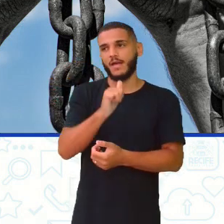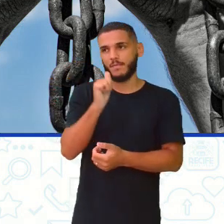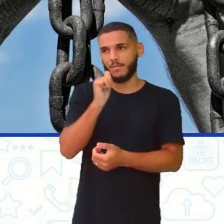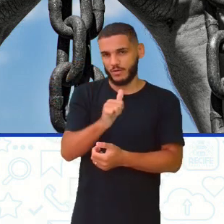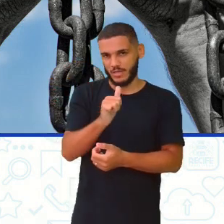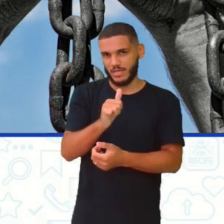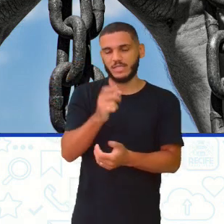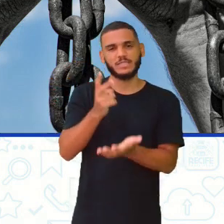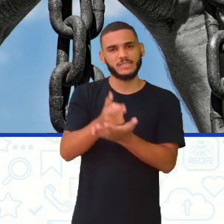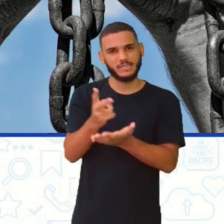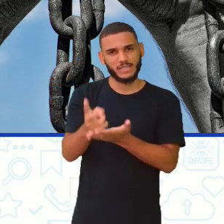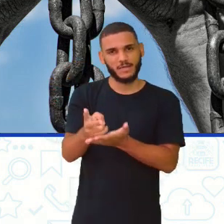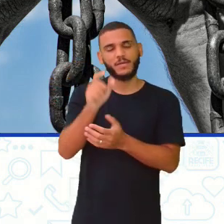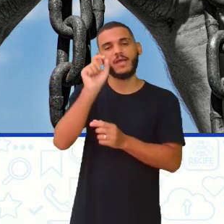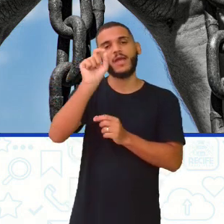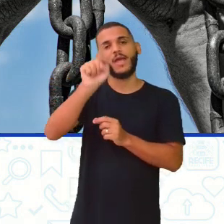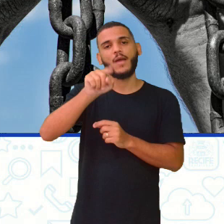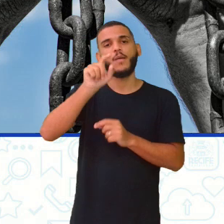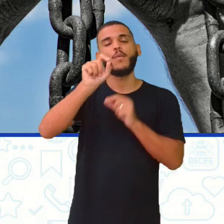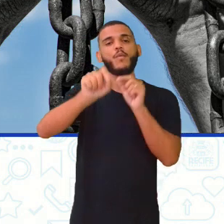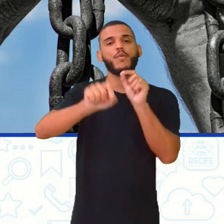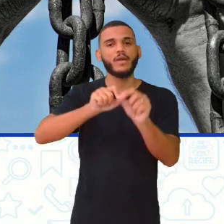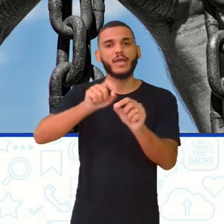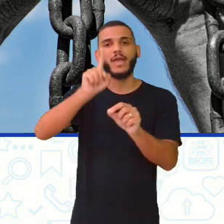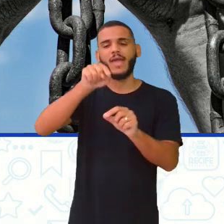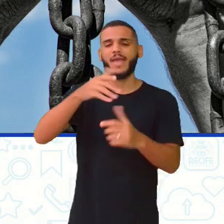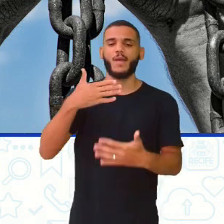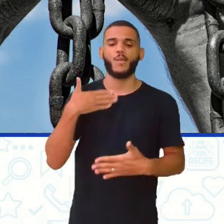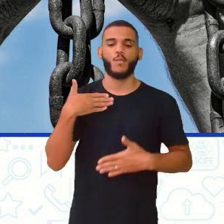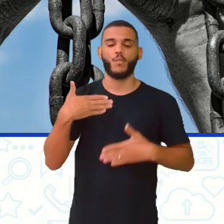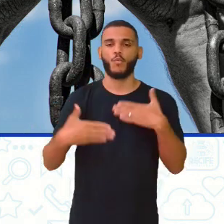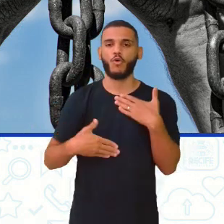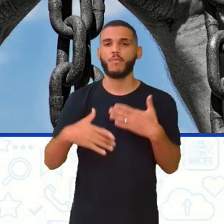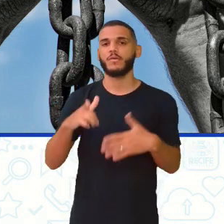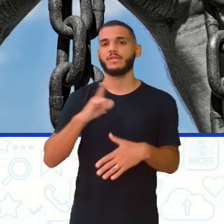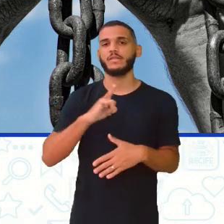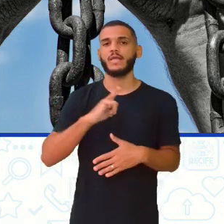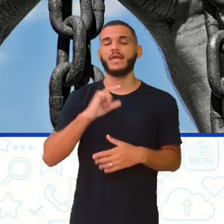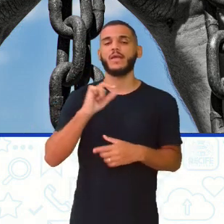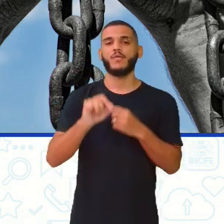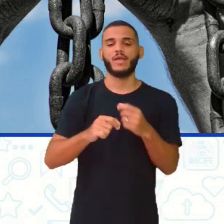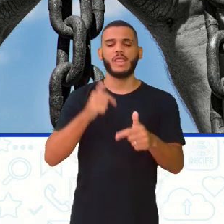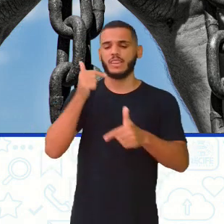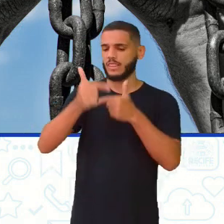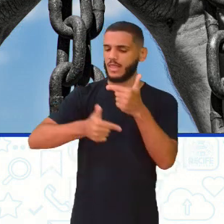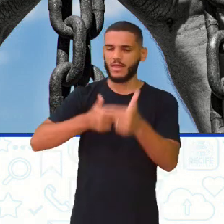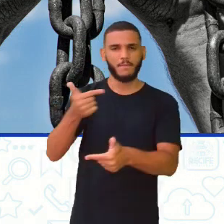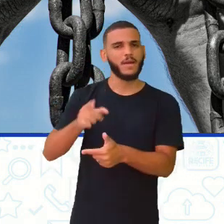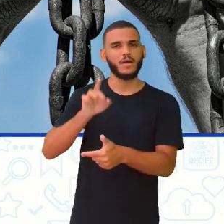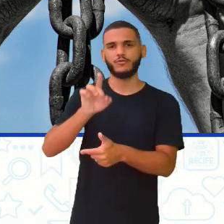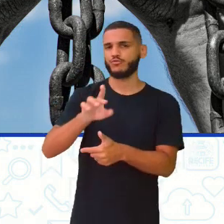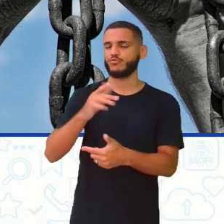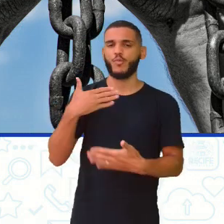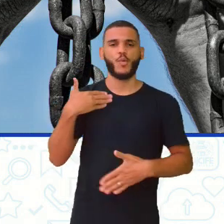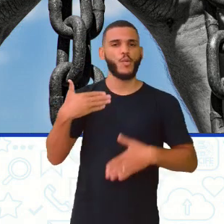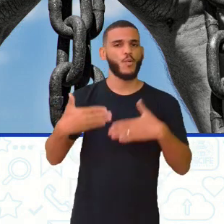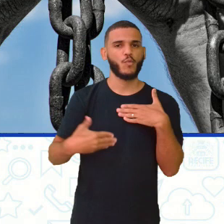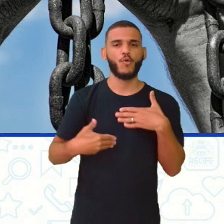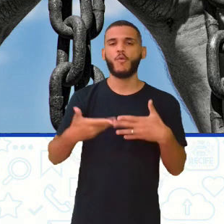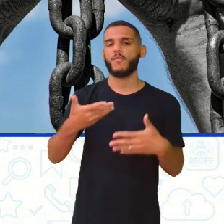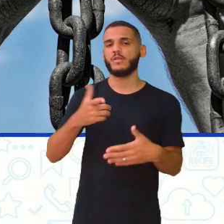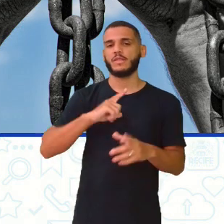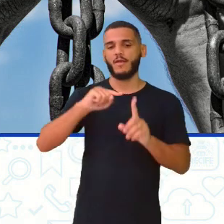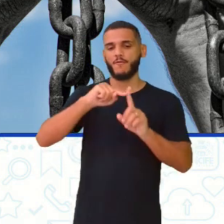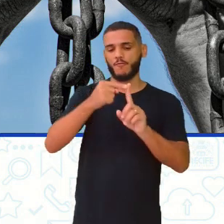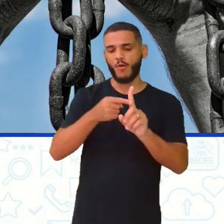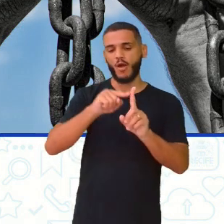em especial, né, era considerada só como um corpo que cumpria as funções de força de trabalho de um corpo de procriação de